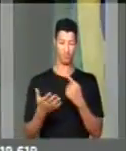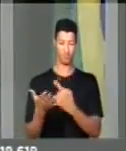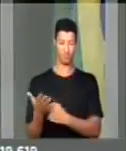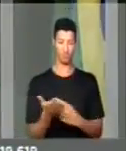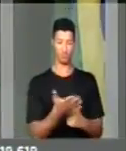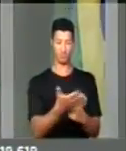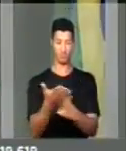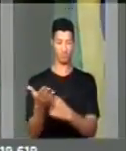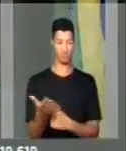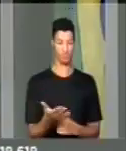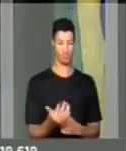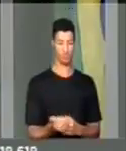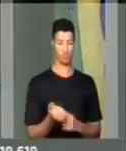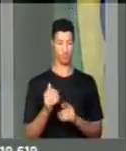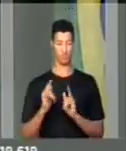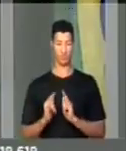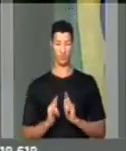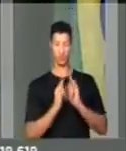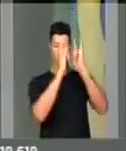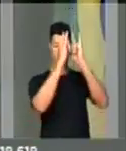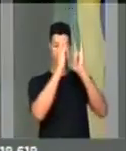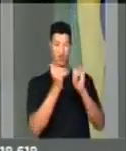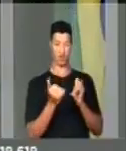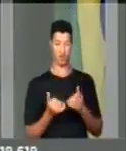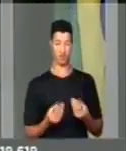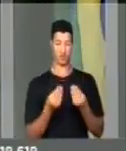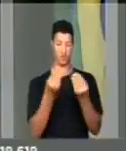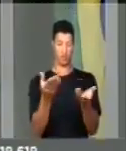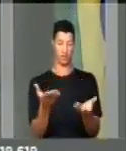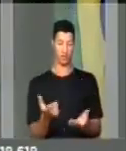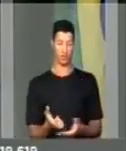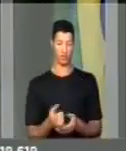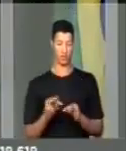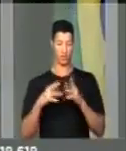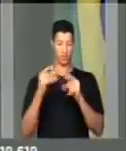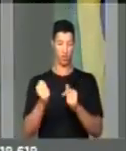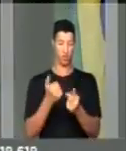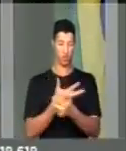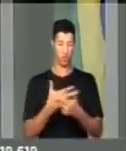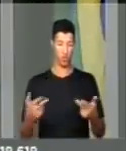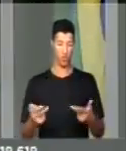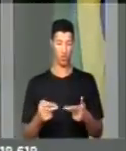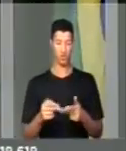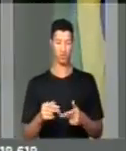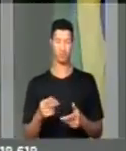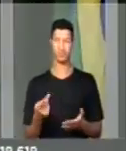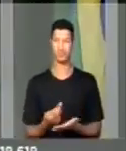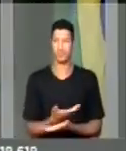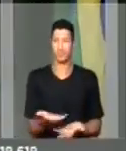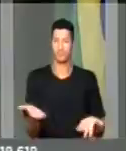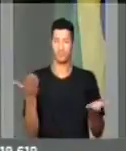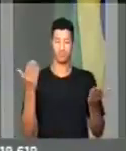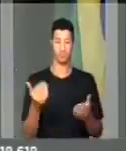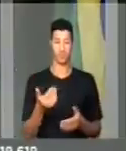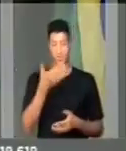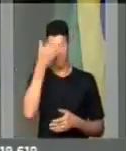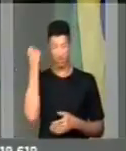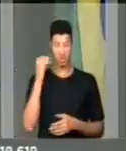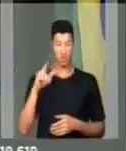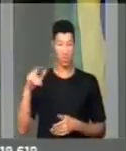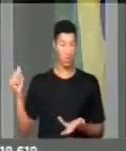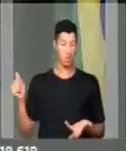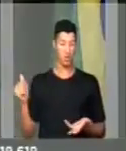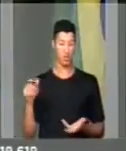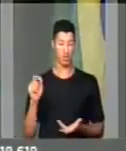aqui no hotel, oferecendo tudo quanto é coisa indecorosa. Eu não esqueço